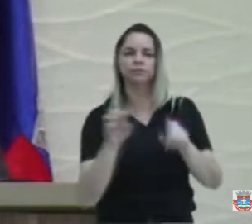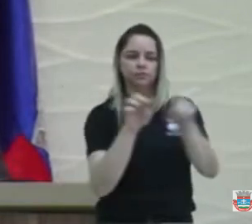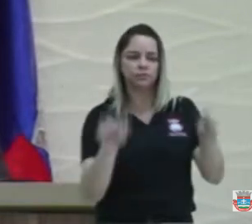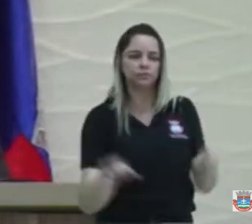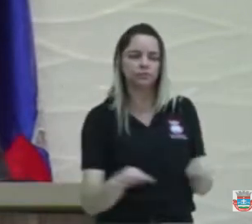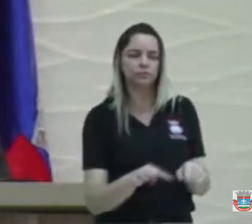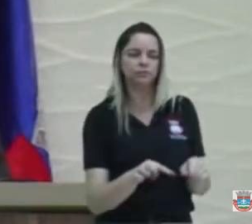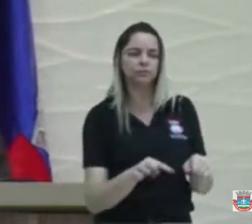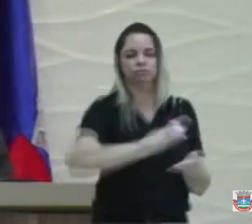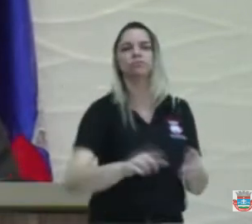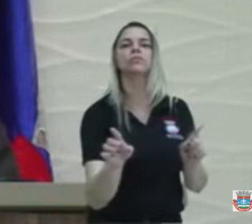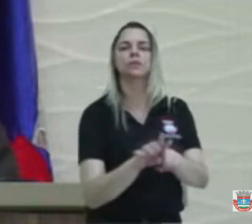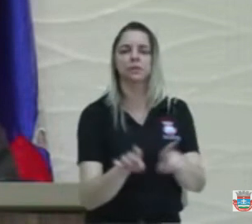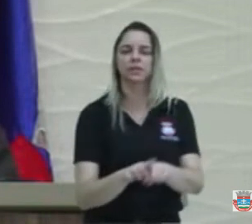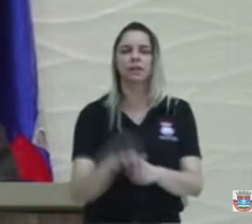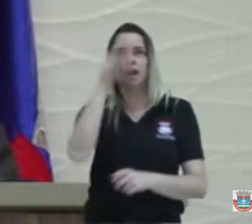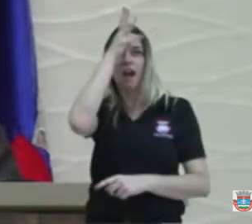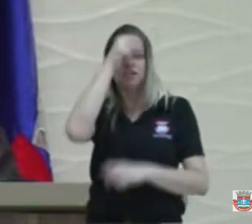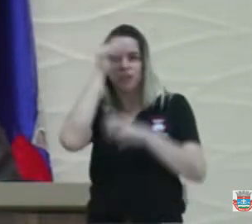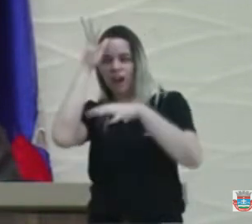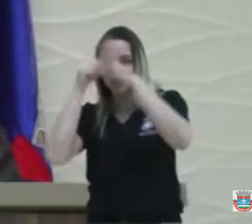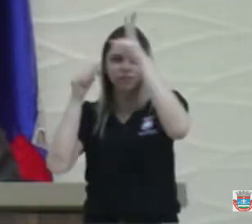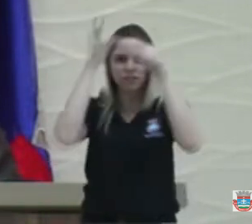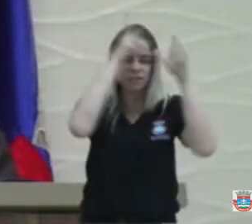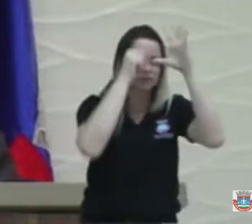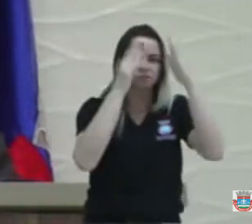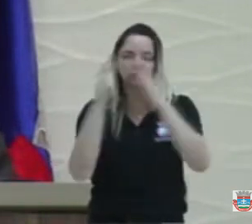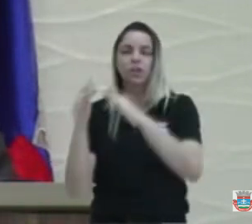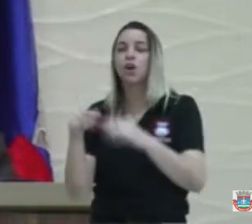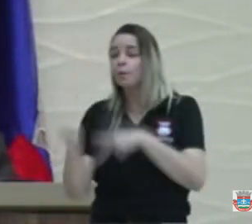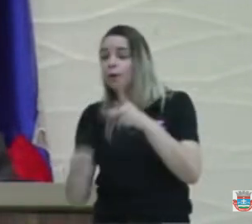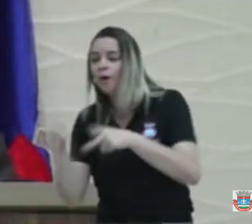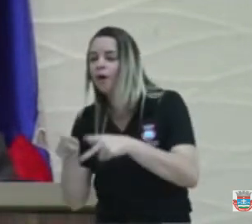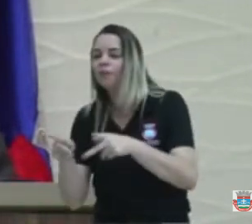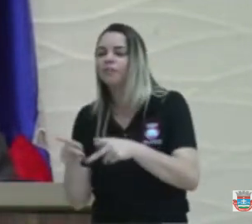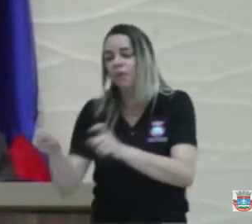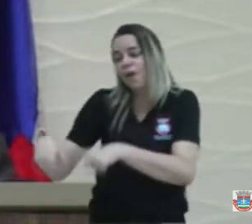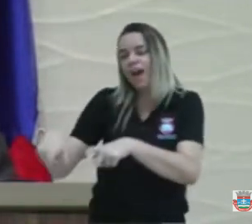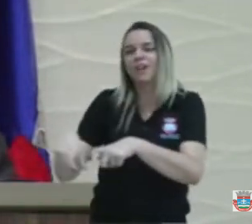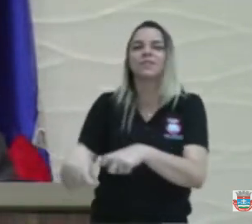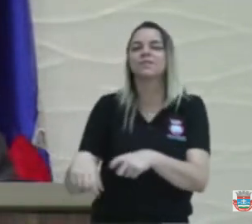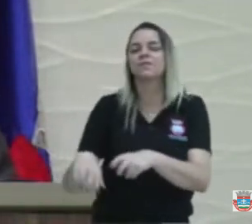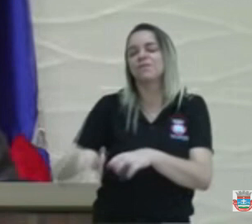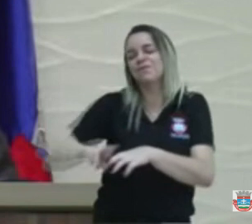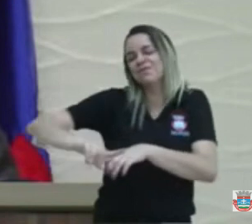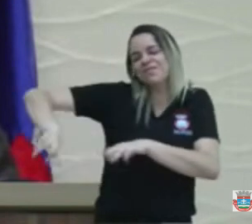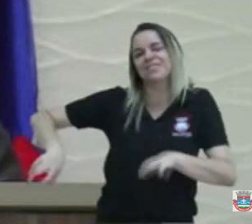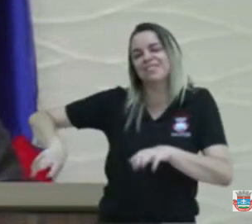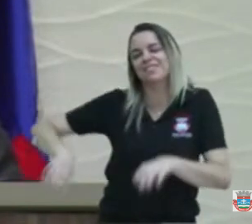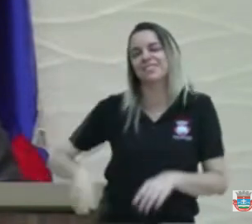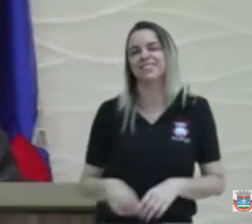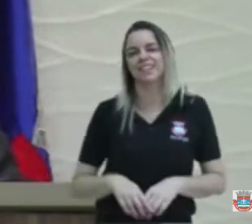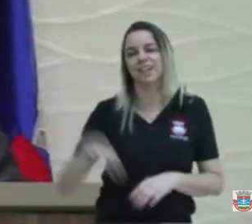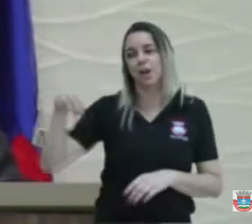nas granjas. Agradecer ao pessoal da Zona Rural, da Baixa, do Sodré, de Empoeira,